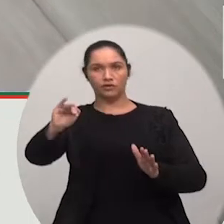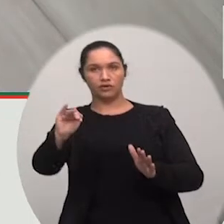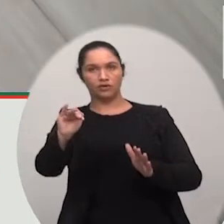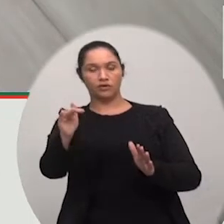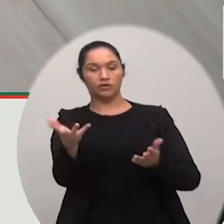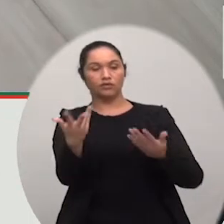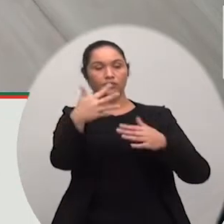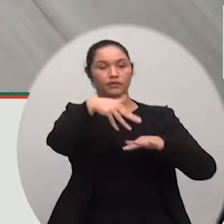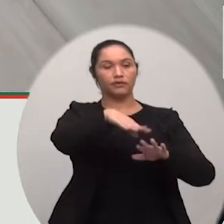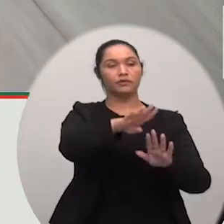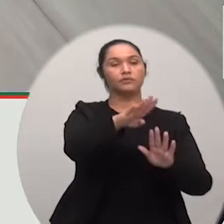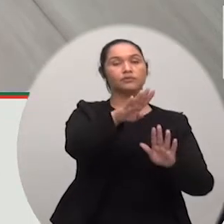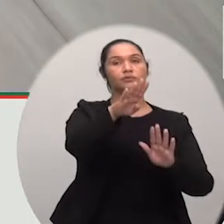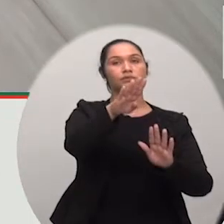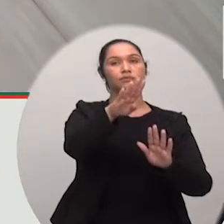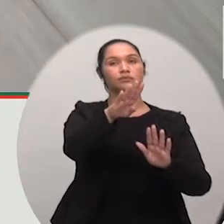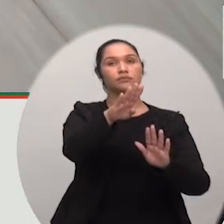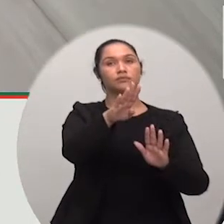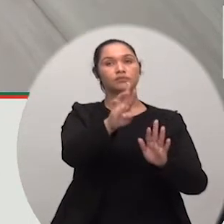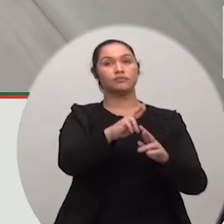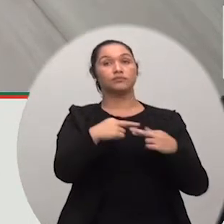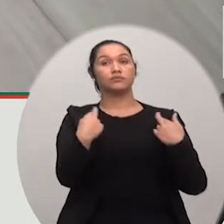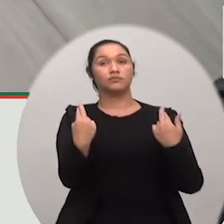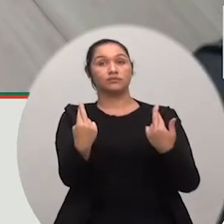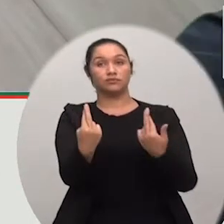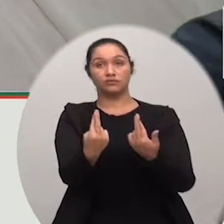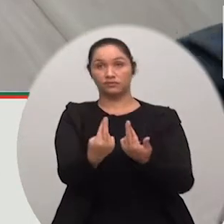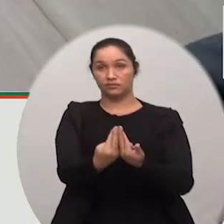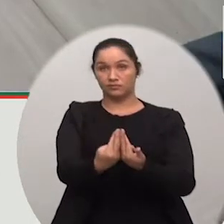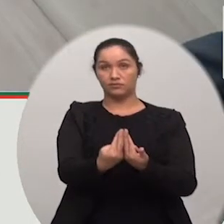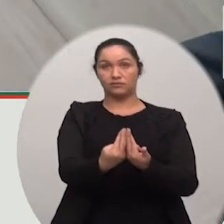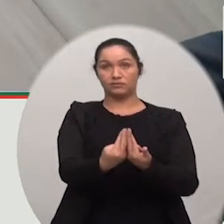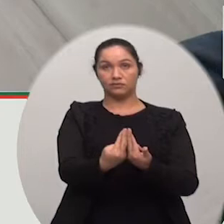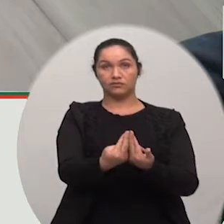artigo 112, parágrafo 2º